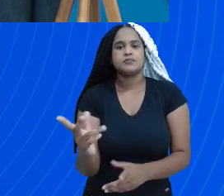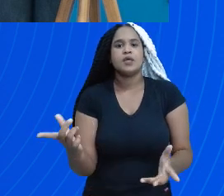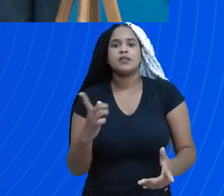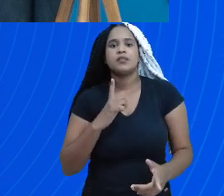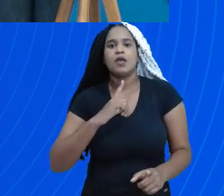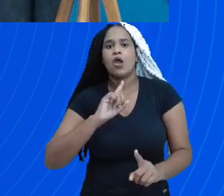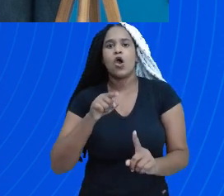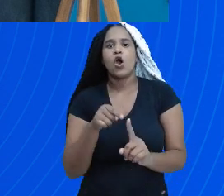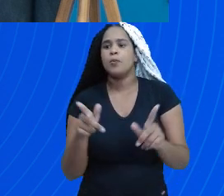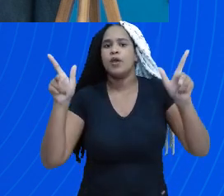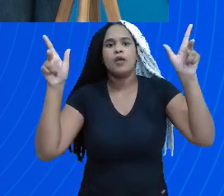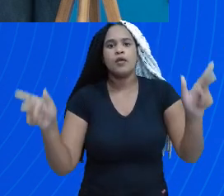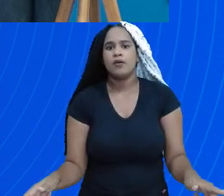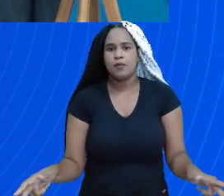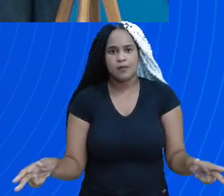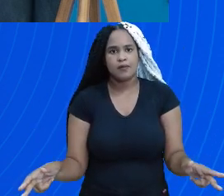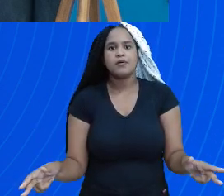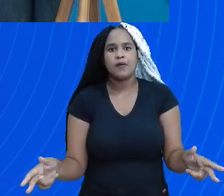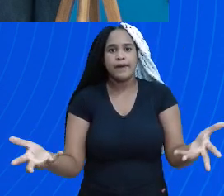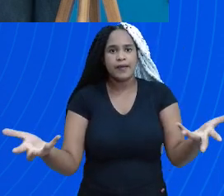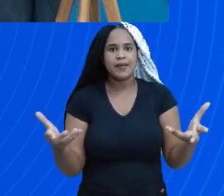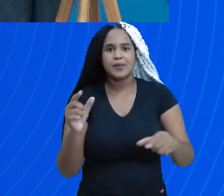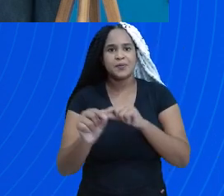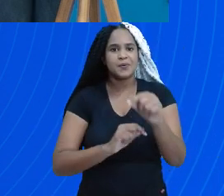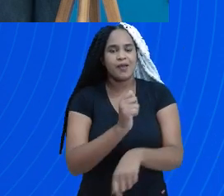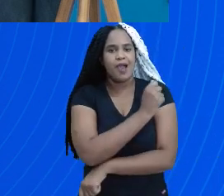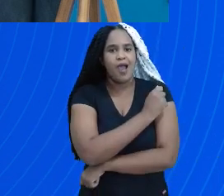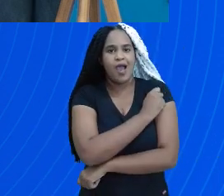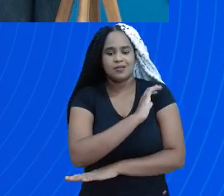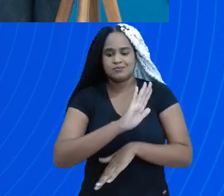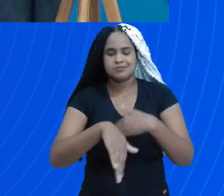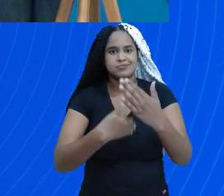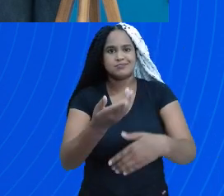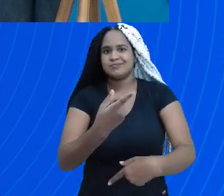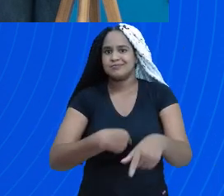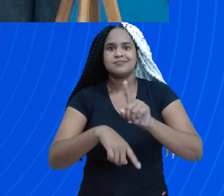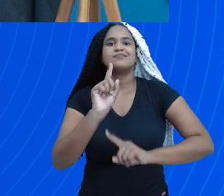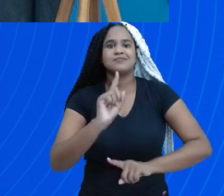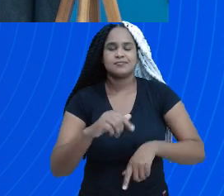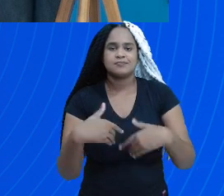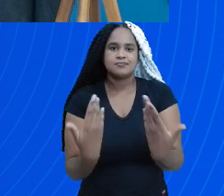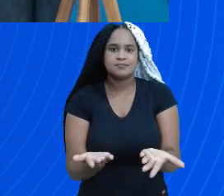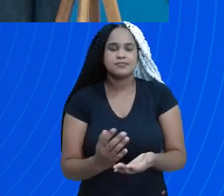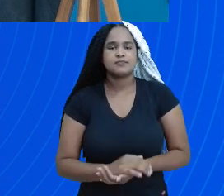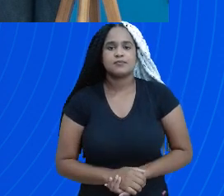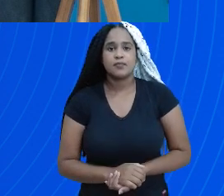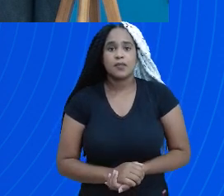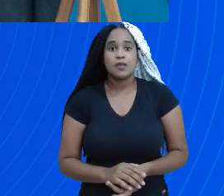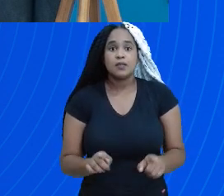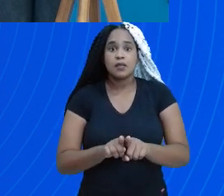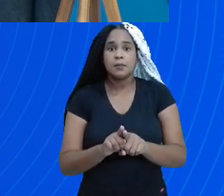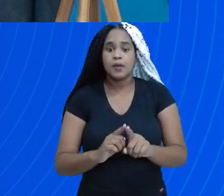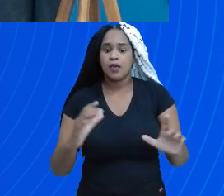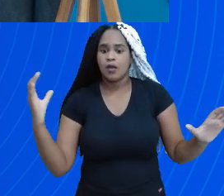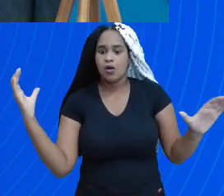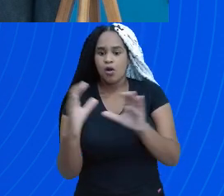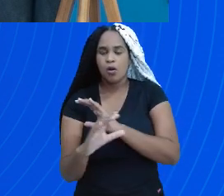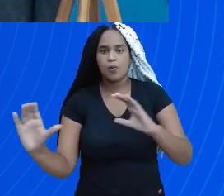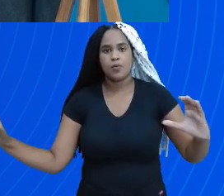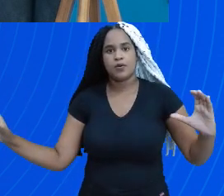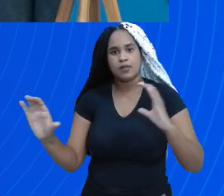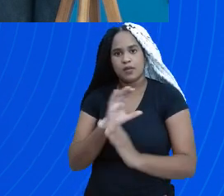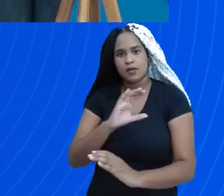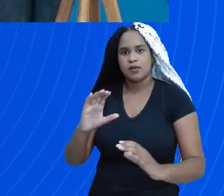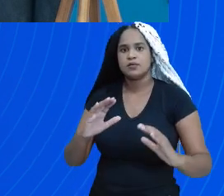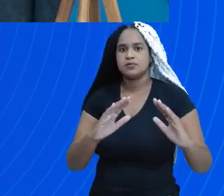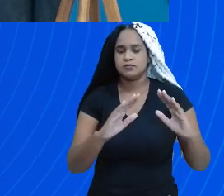o mesmo aspecto de desenvolvimento para o estudante. Então, a manutenção do fluxo de comunicação entre a escola